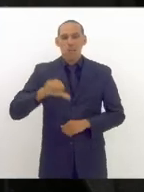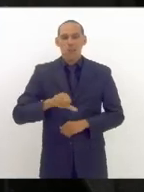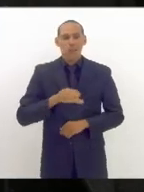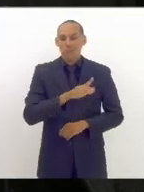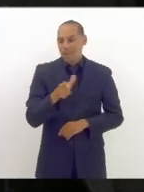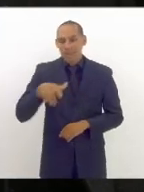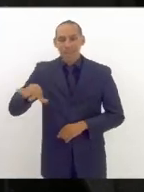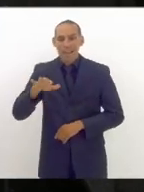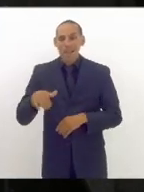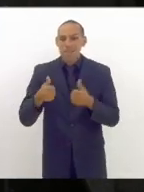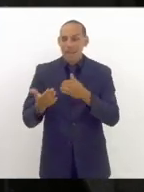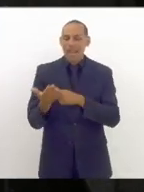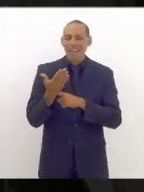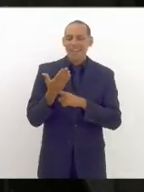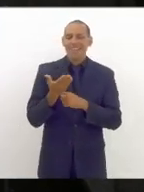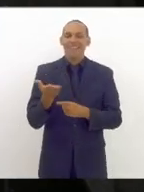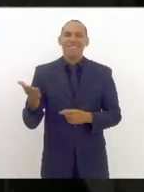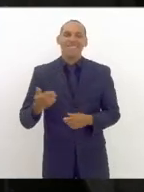meninos para nos ajudar.